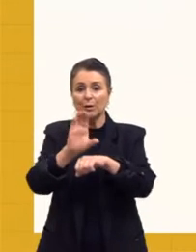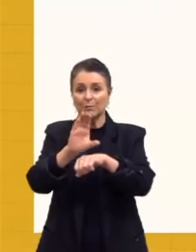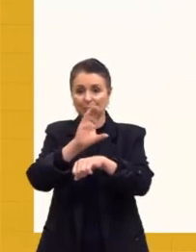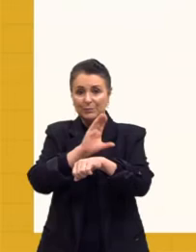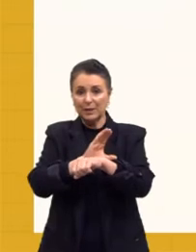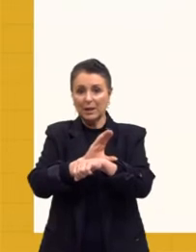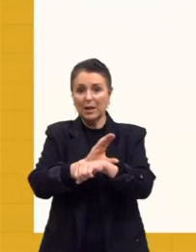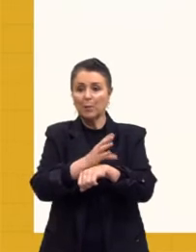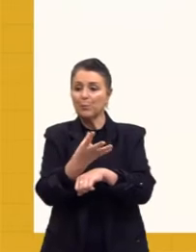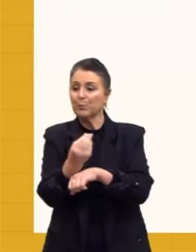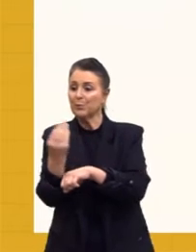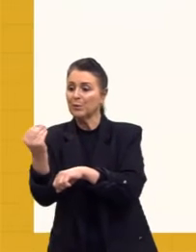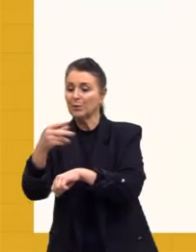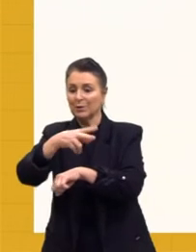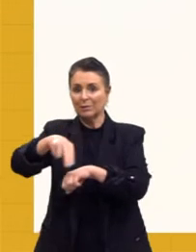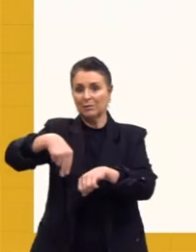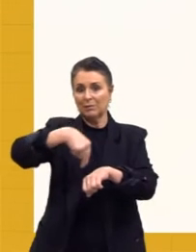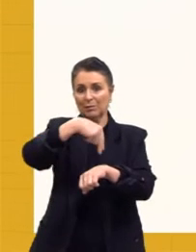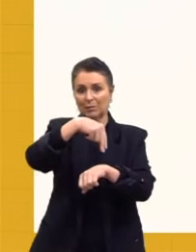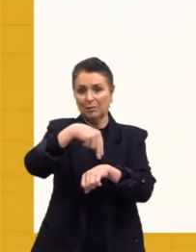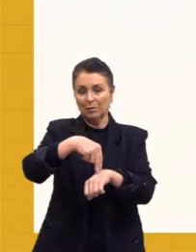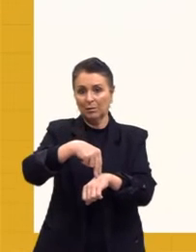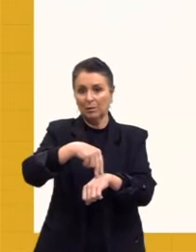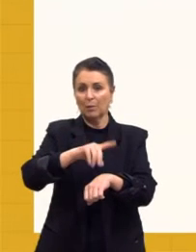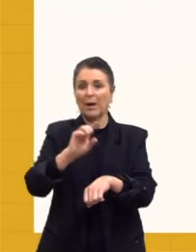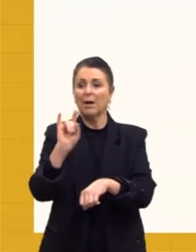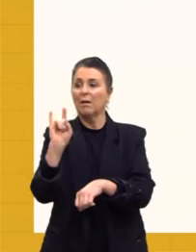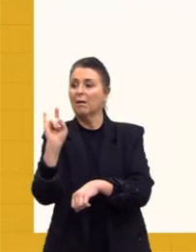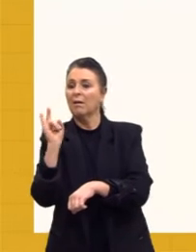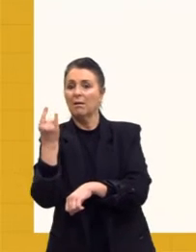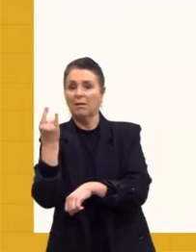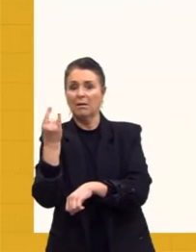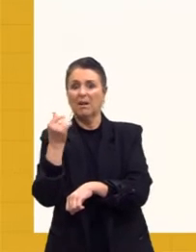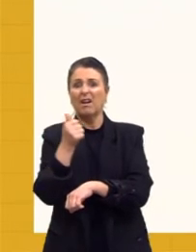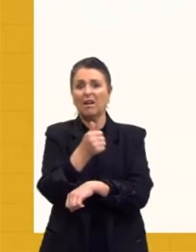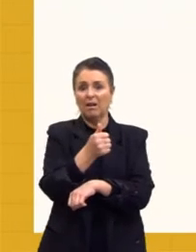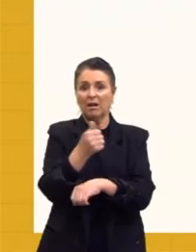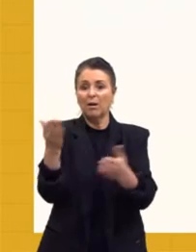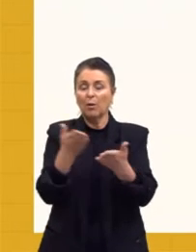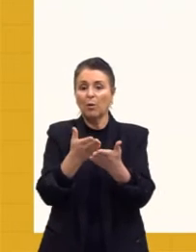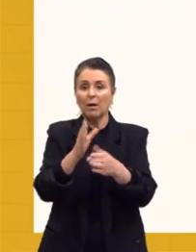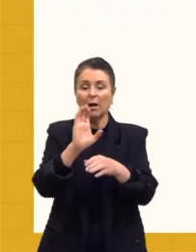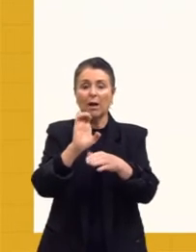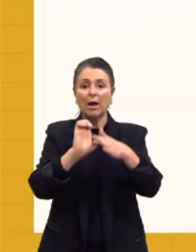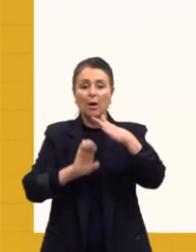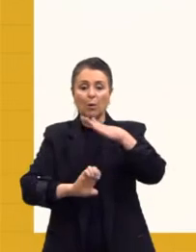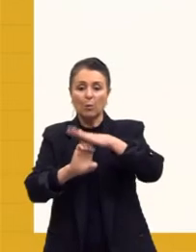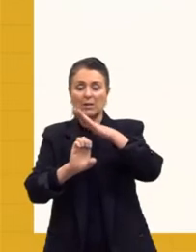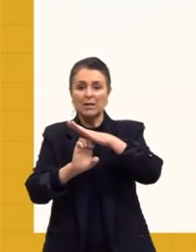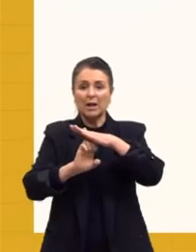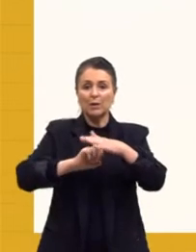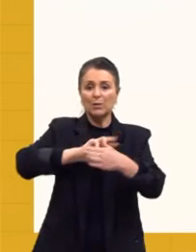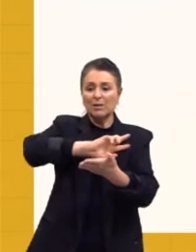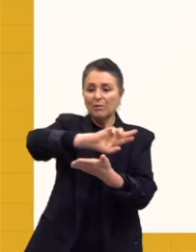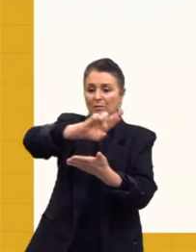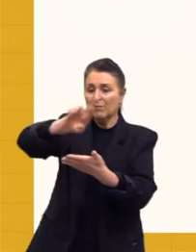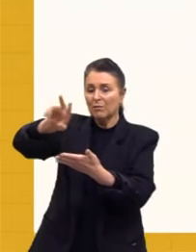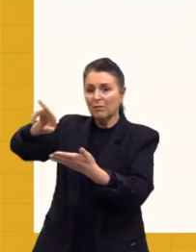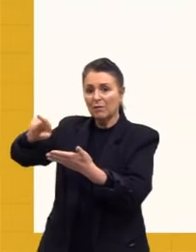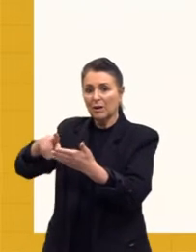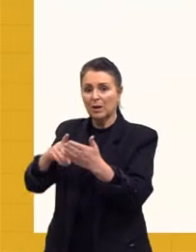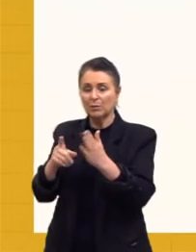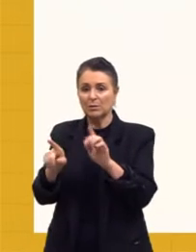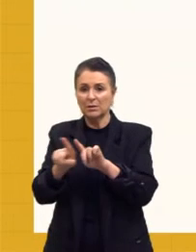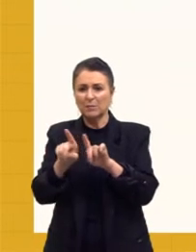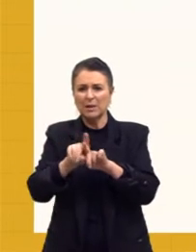plurinacional Ele vai tentar em co é mas só a Bolívia agora é um estado plurinacional com várias nacionalidades incluindos